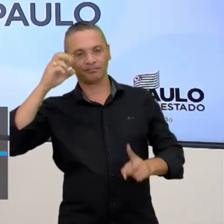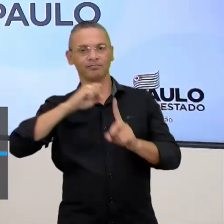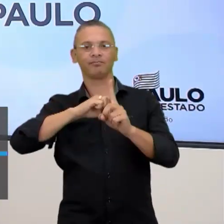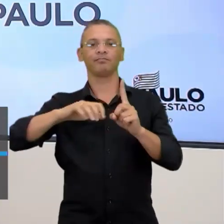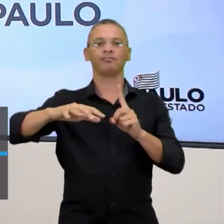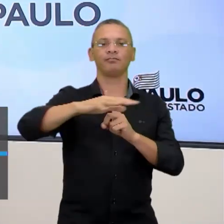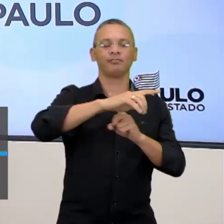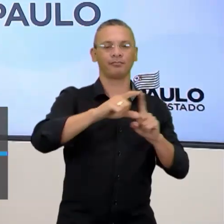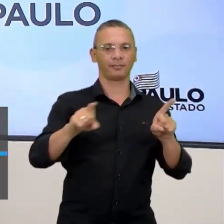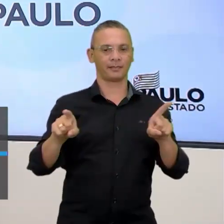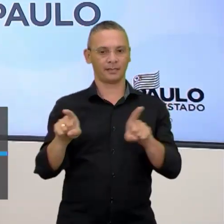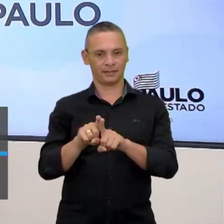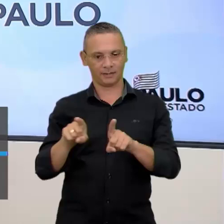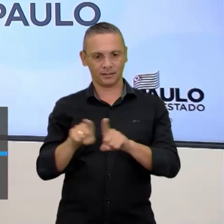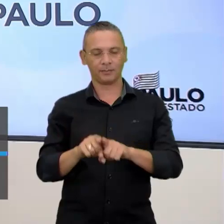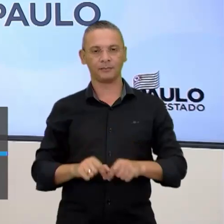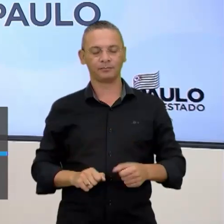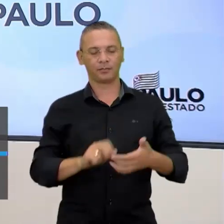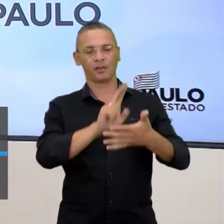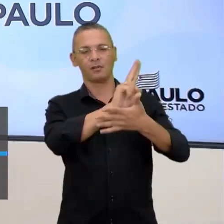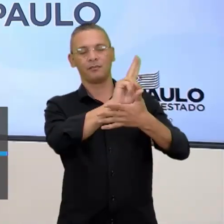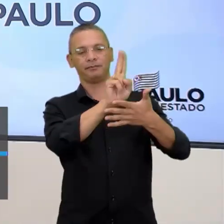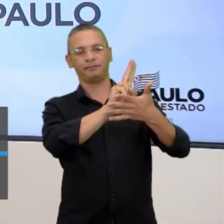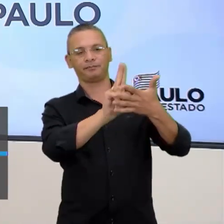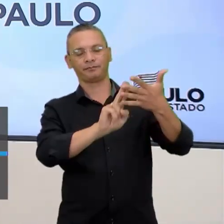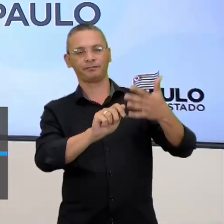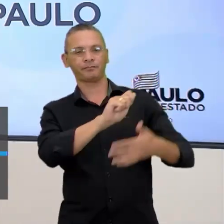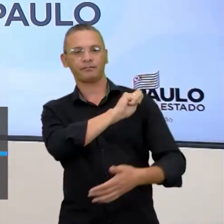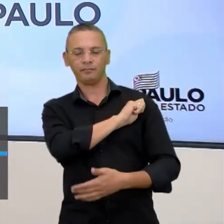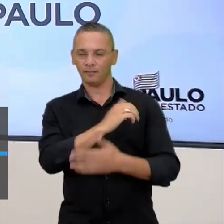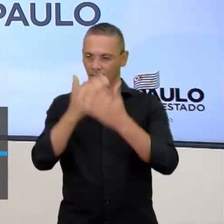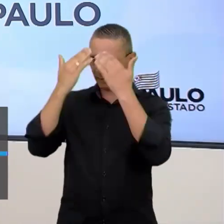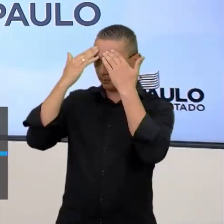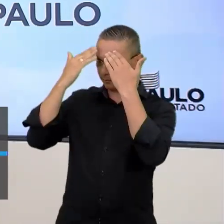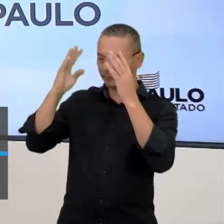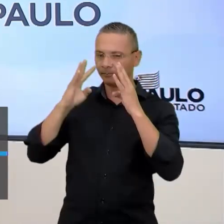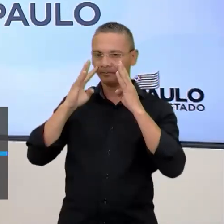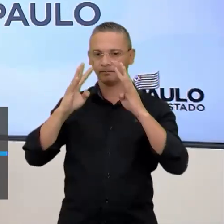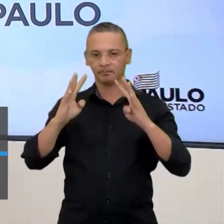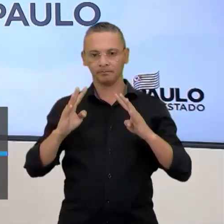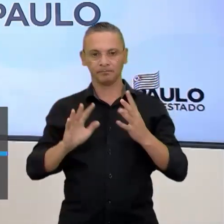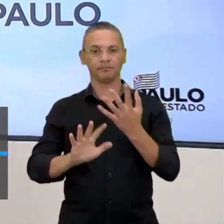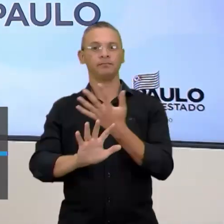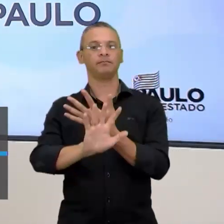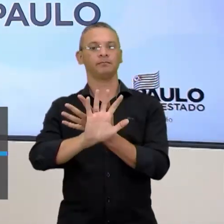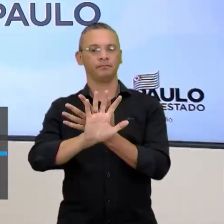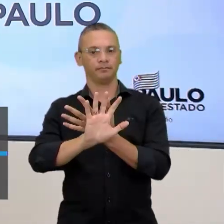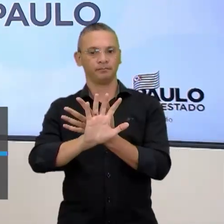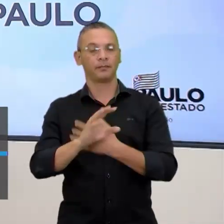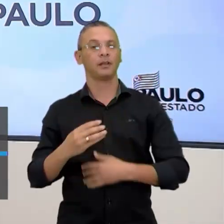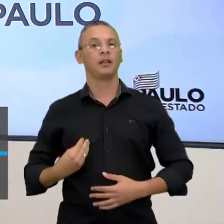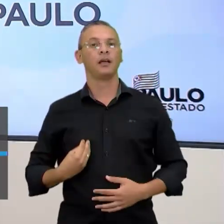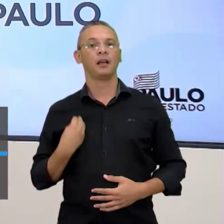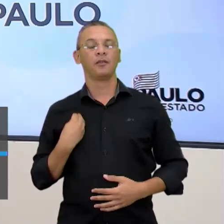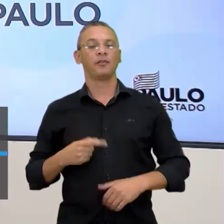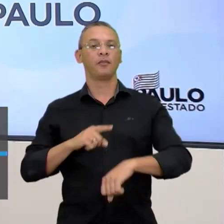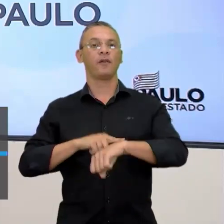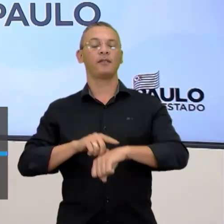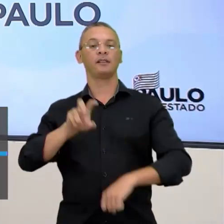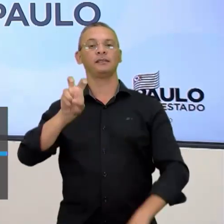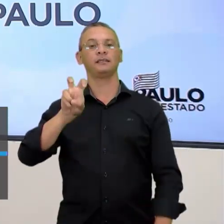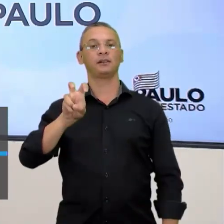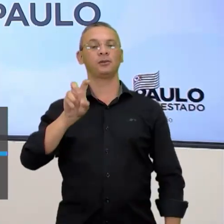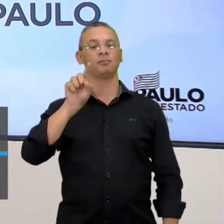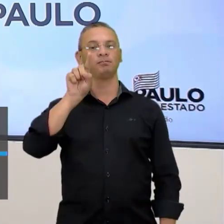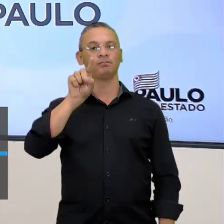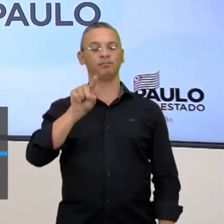sociedade, tá certo? Olha só, Isabela, Luísa, Brendo, valeu, obrigado por estarem presentes. Eu vou falar para vocês, estamos ao vivo, agora exatamente 5